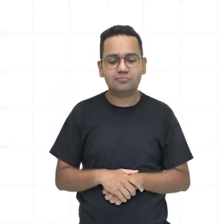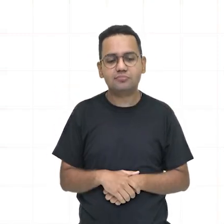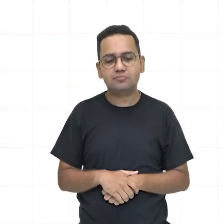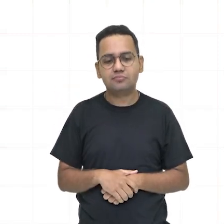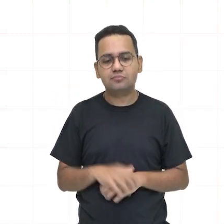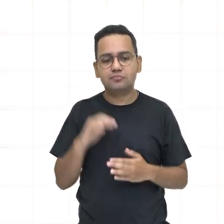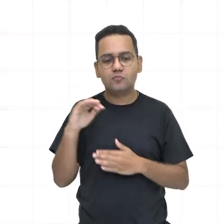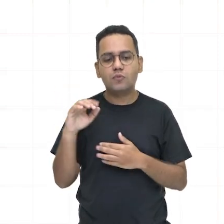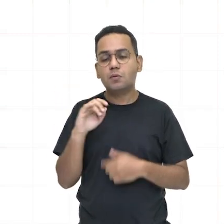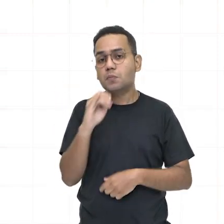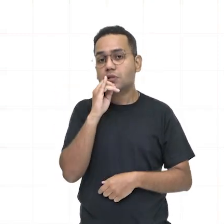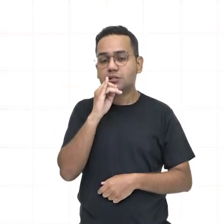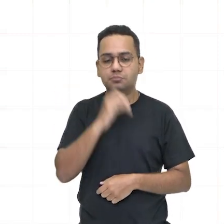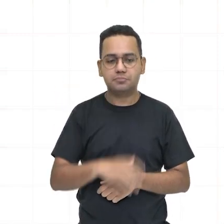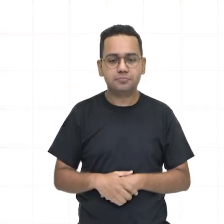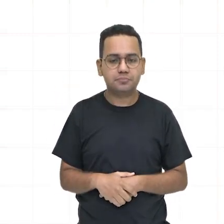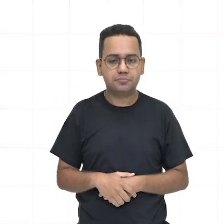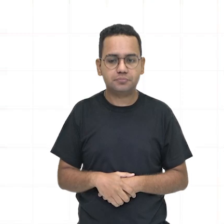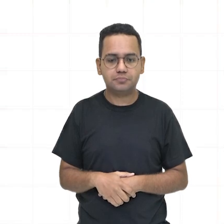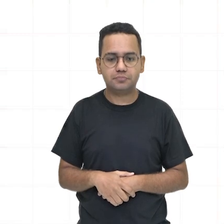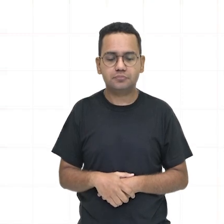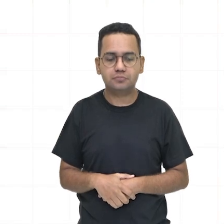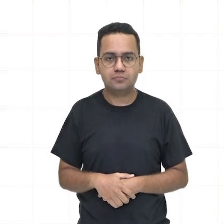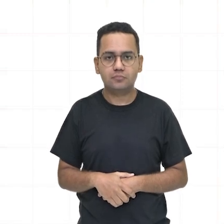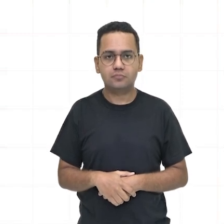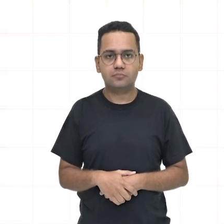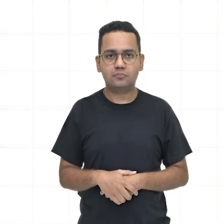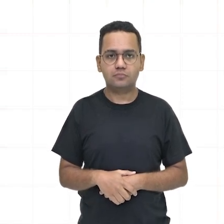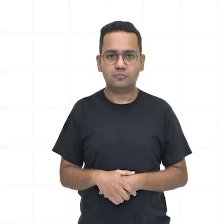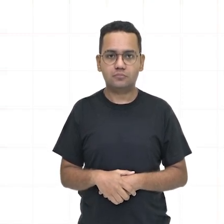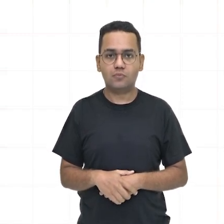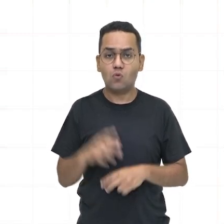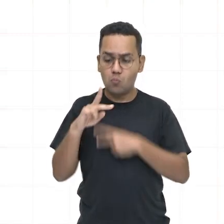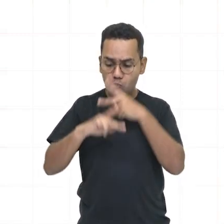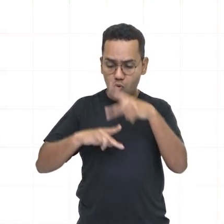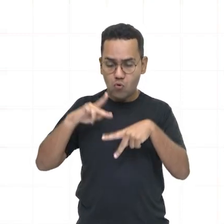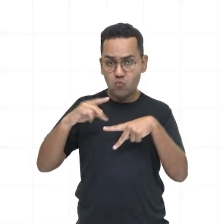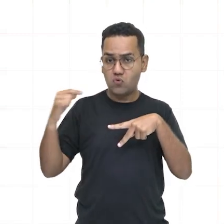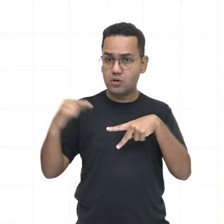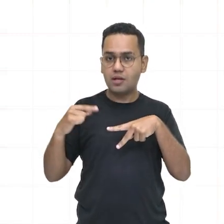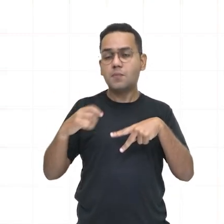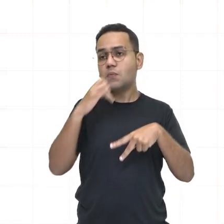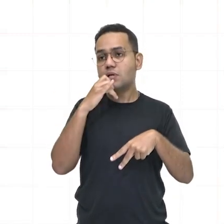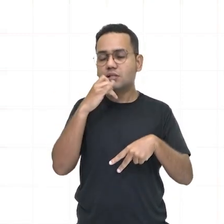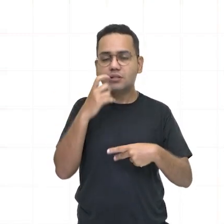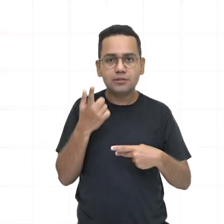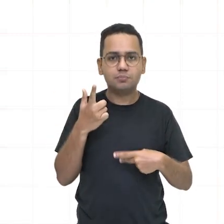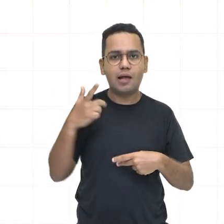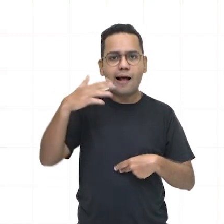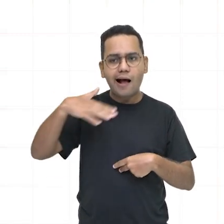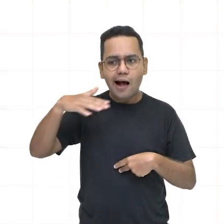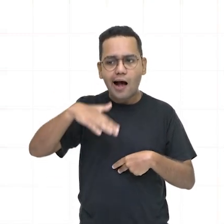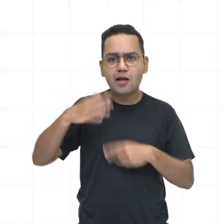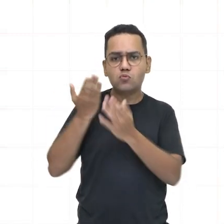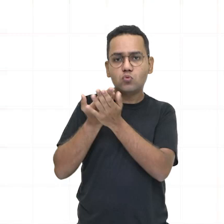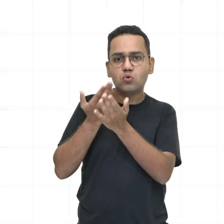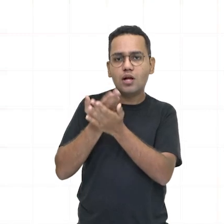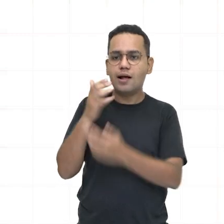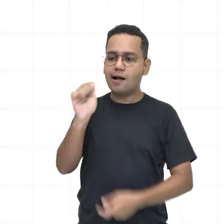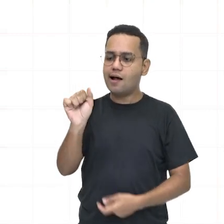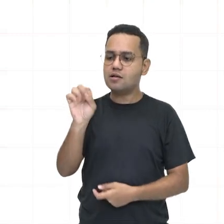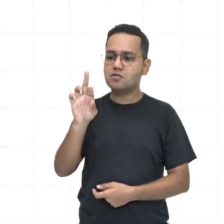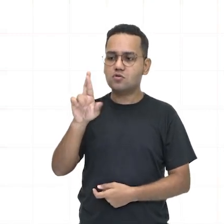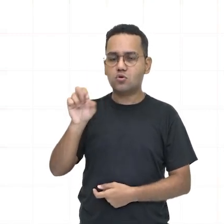civilizações, nós temos que lembrar, obrigatoriamente, de que a astronomia, que hoje é uma